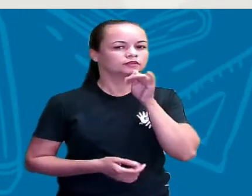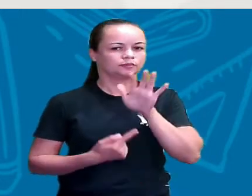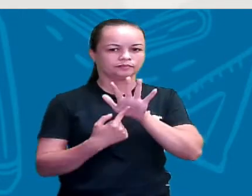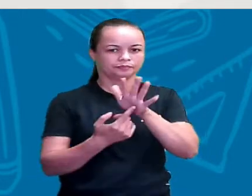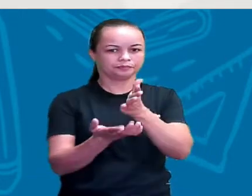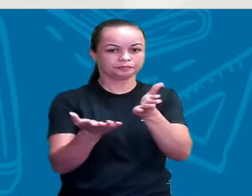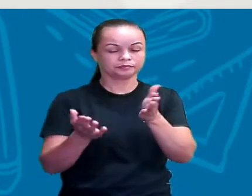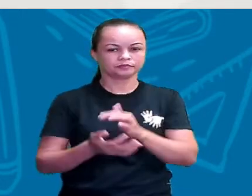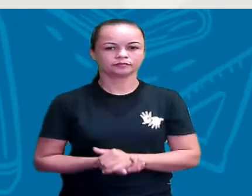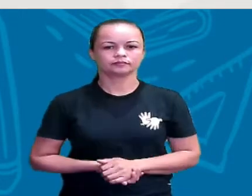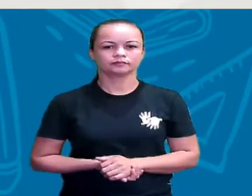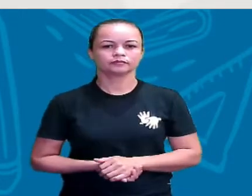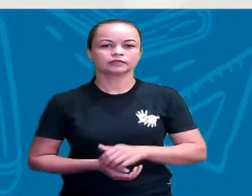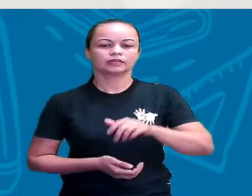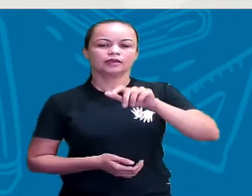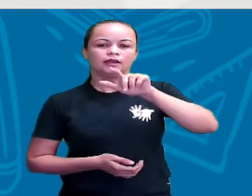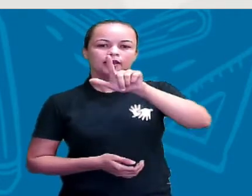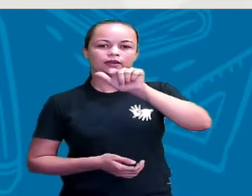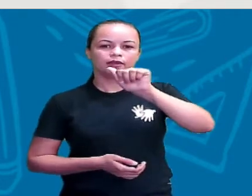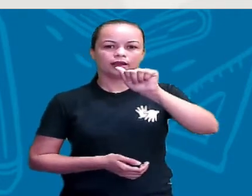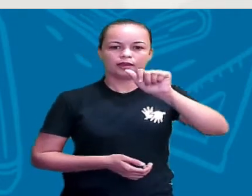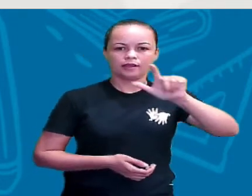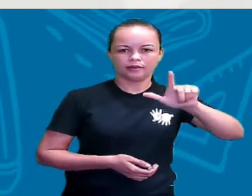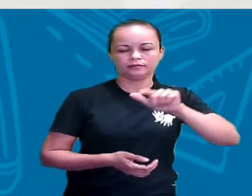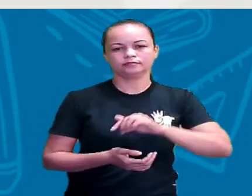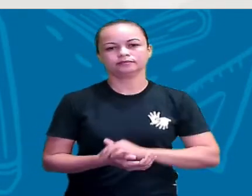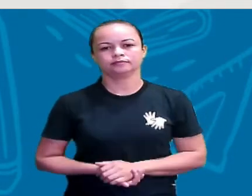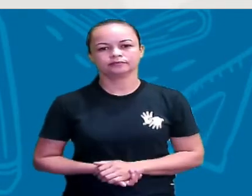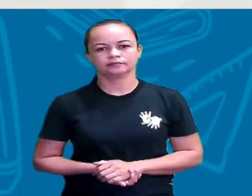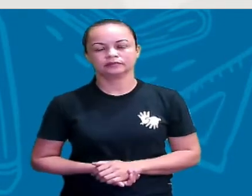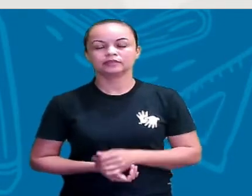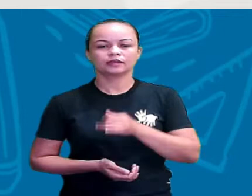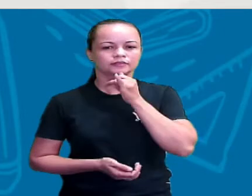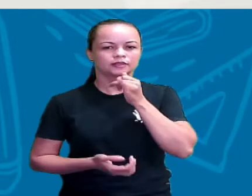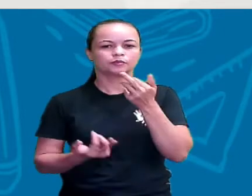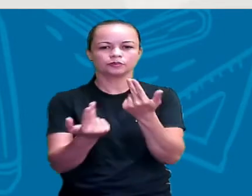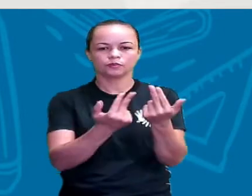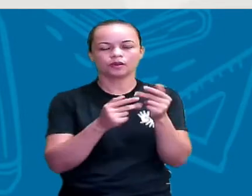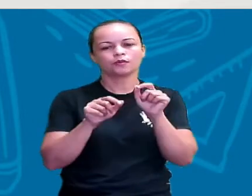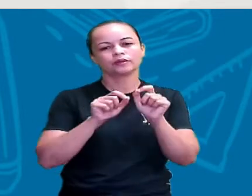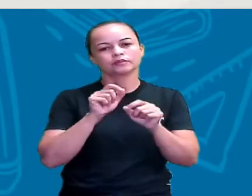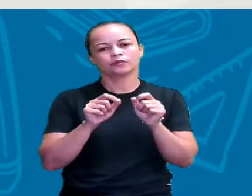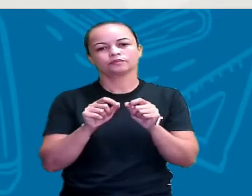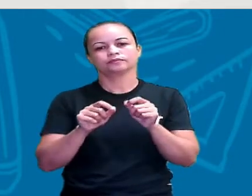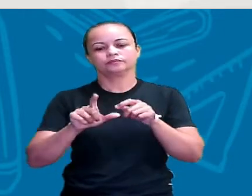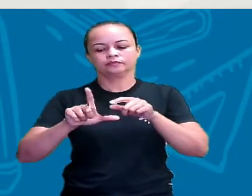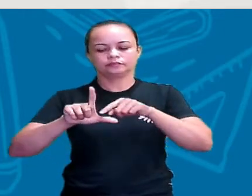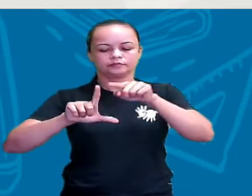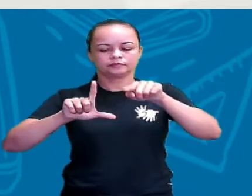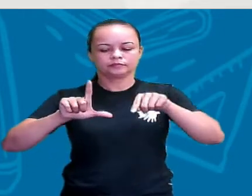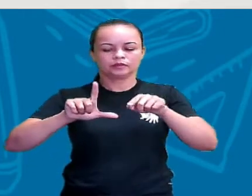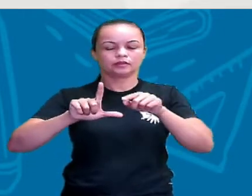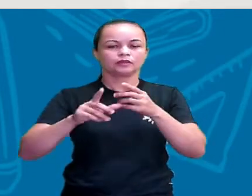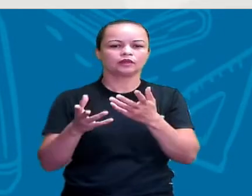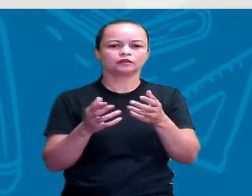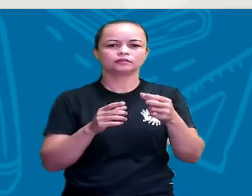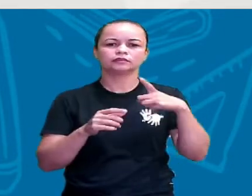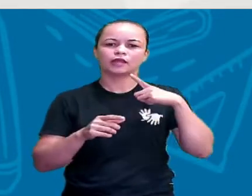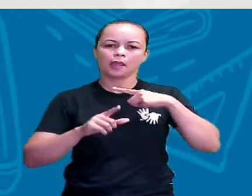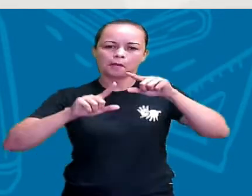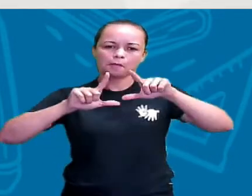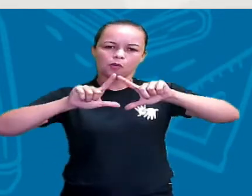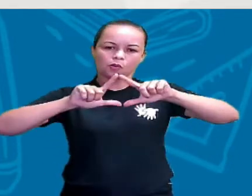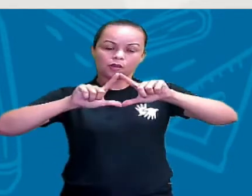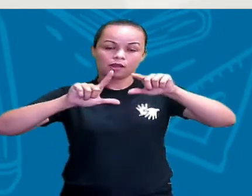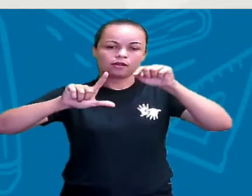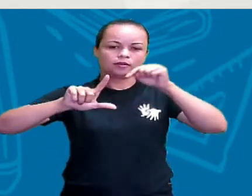vocês. LAL, o mesmo exemplo, tá bom? Lado, ângulo e lado. Então aqui, ó, nós temos o triângulo, tá?